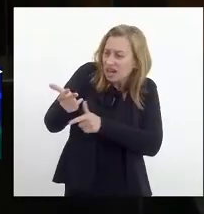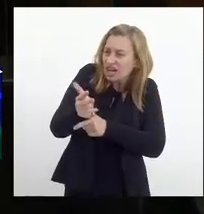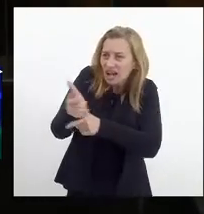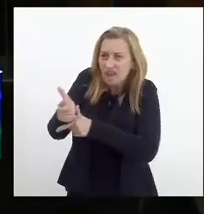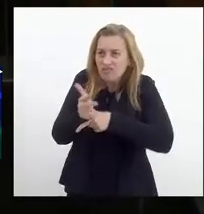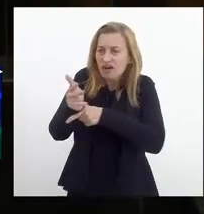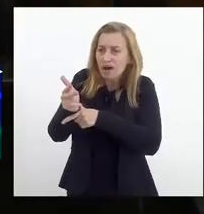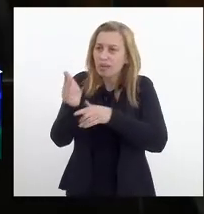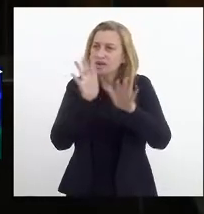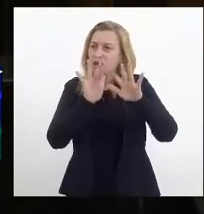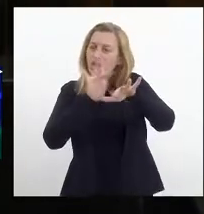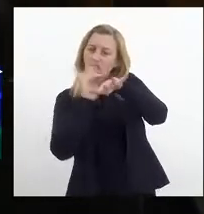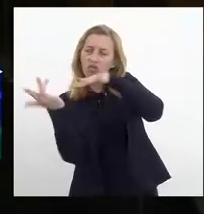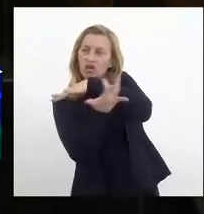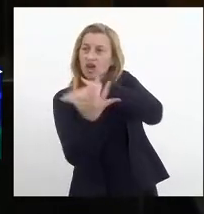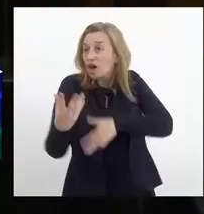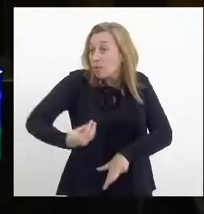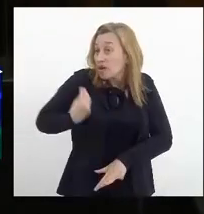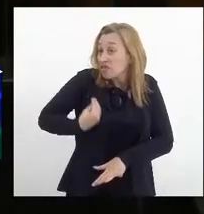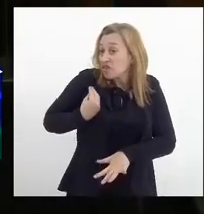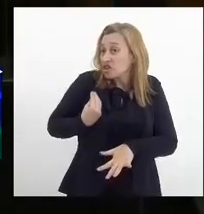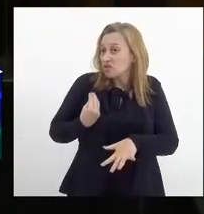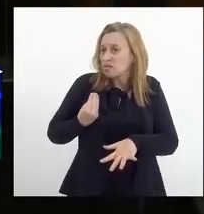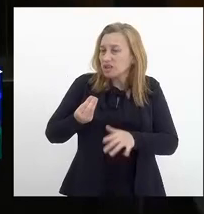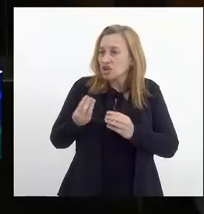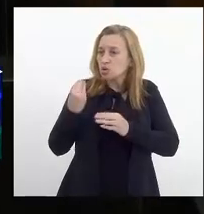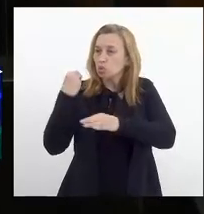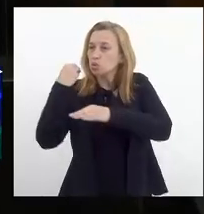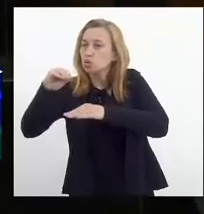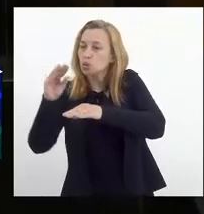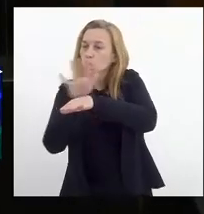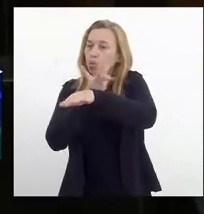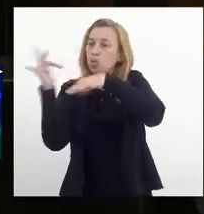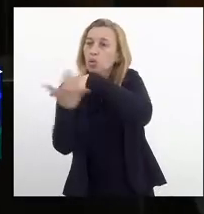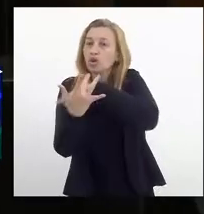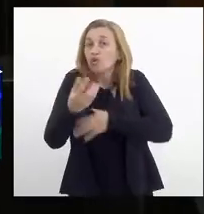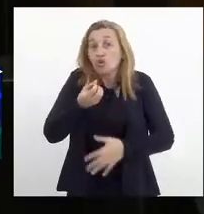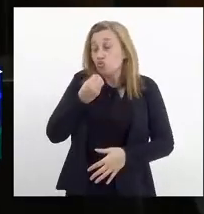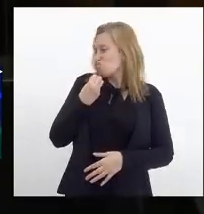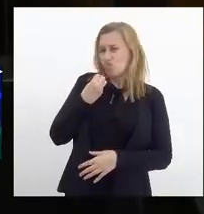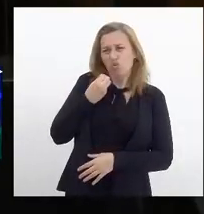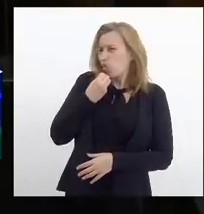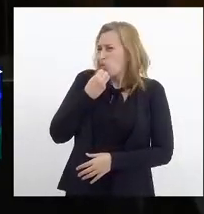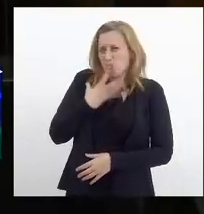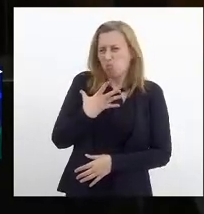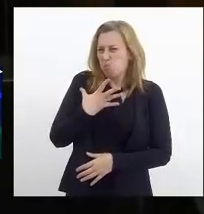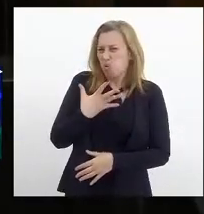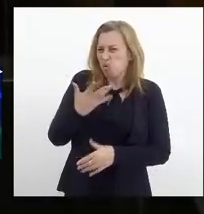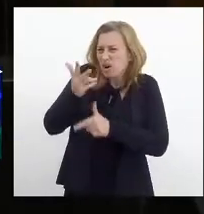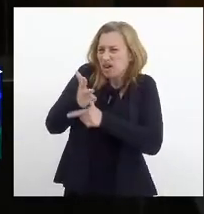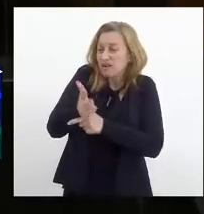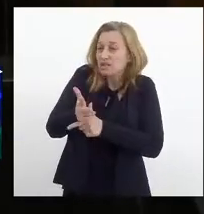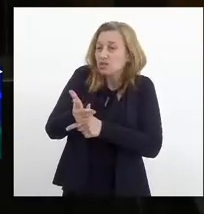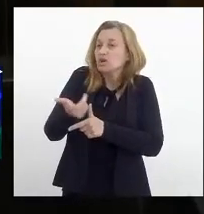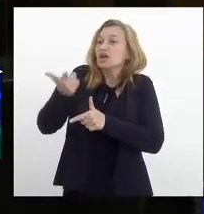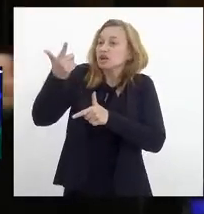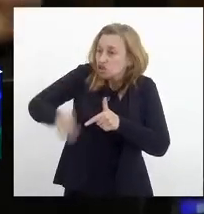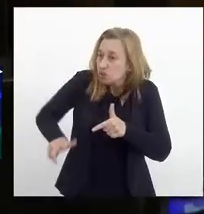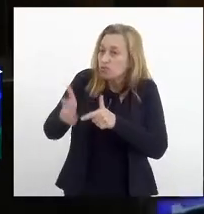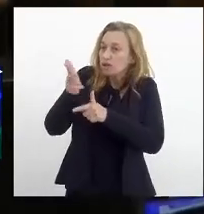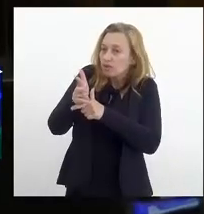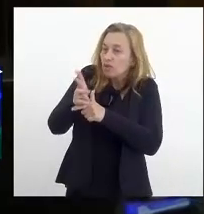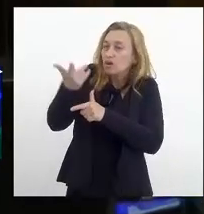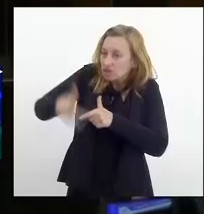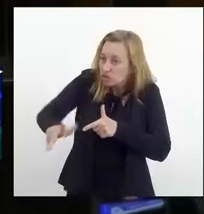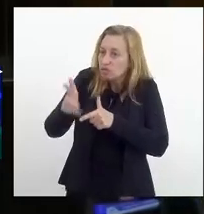votar na gente sucesso e vive disso vive se projetar em rede social e aí como não ficou bom a gravação gravou de novo e gravou de novo usando o último